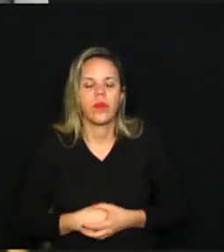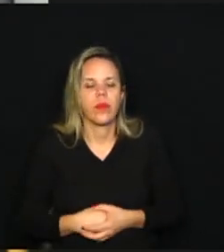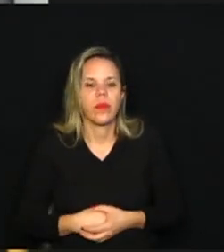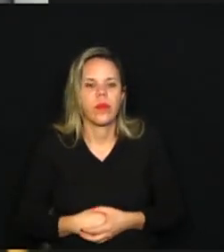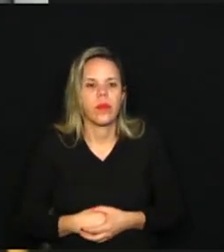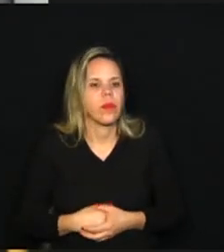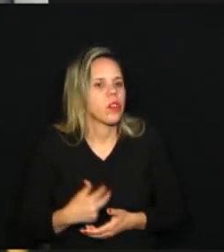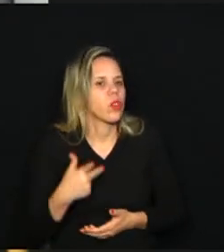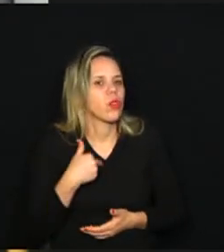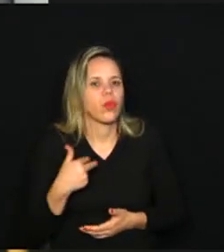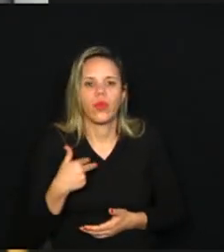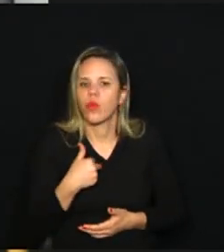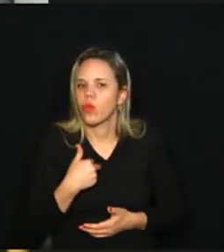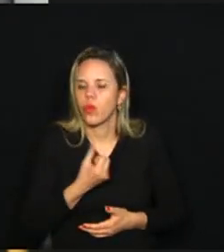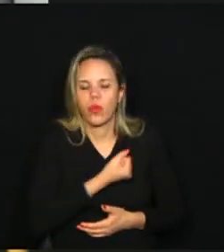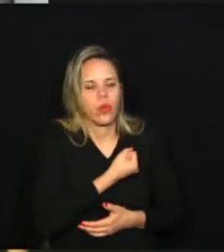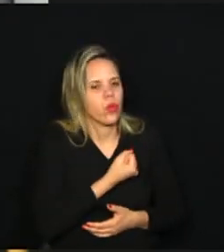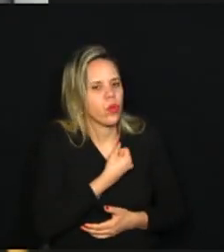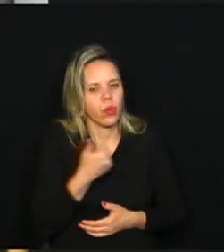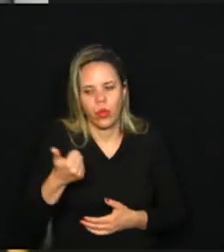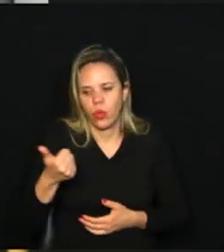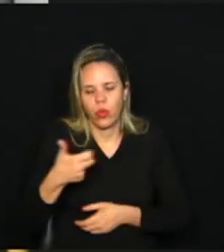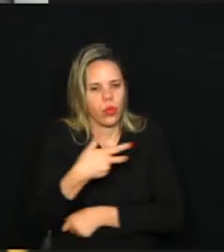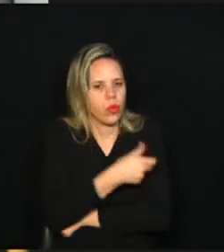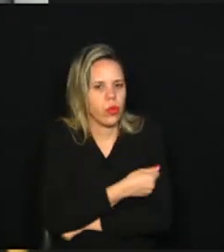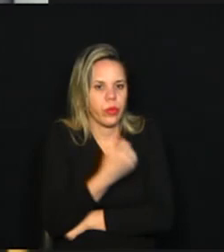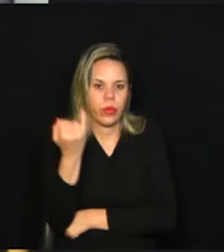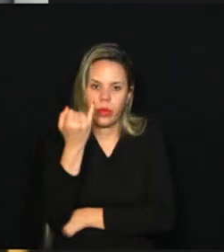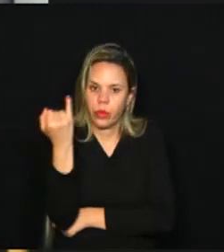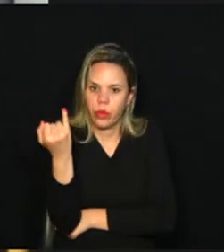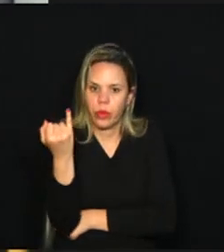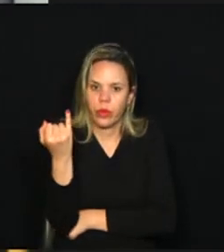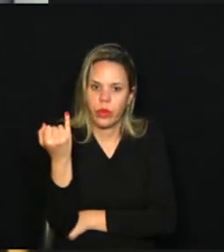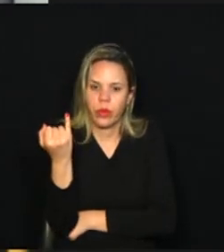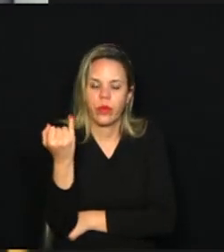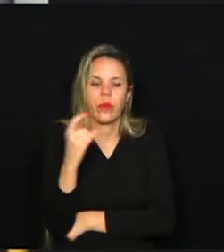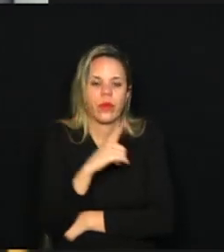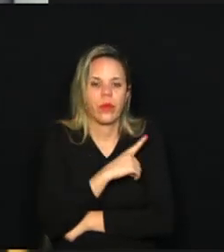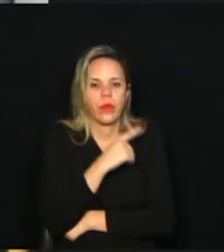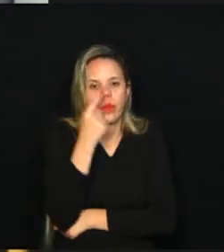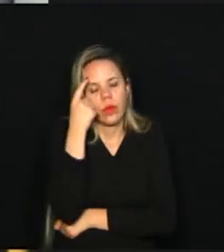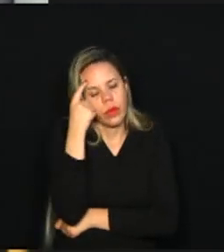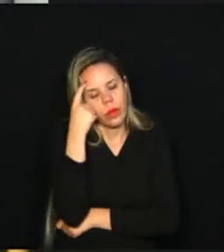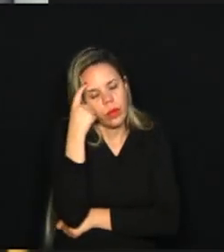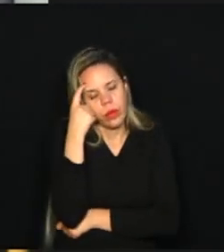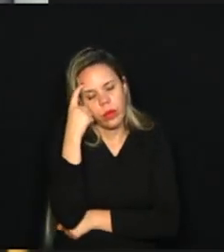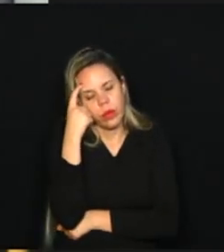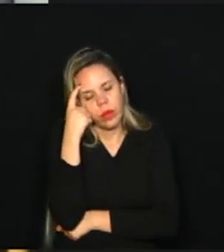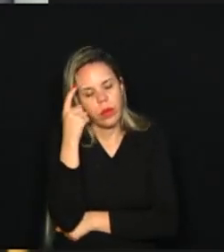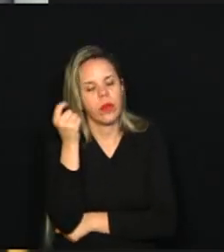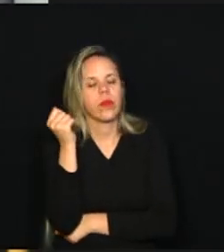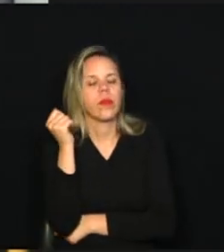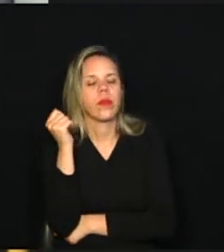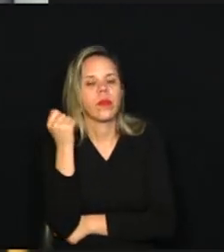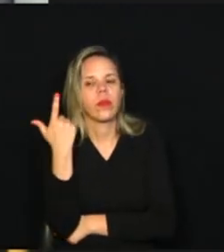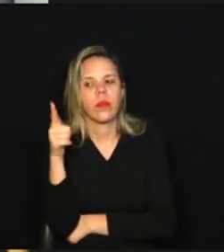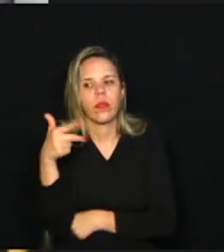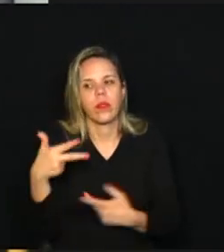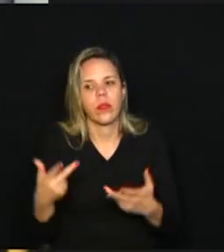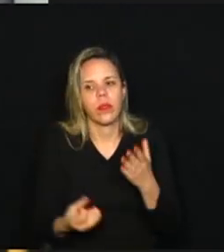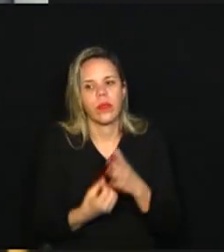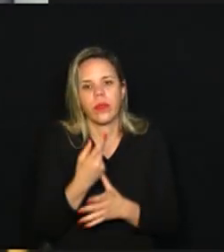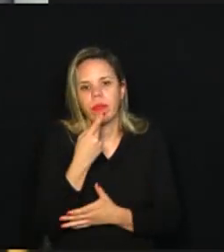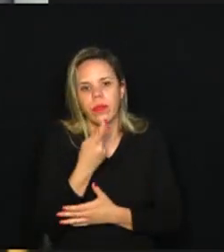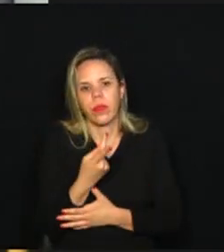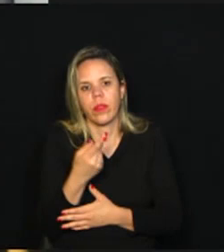pode se basear em número de primeira dose. Isso é super importante que a gente tenha em mente. né? Uma outra coisa que foi falado, e